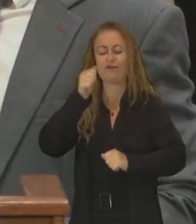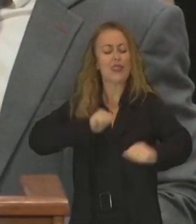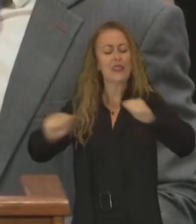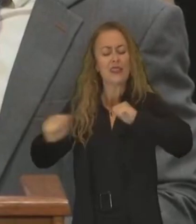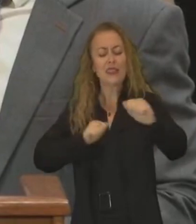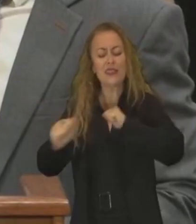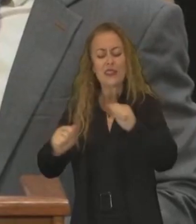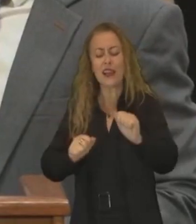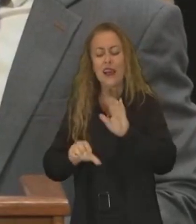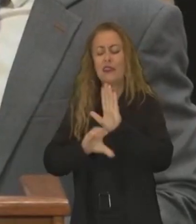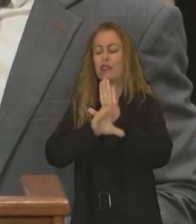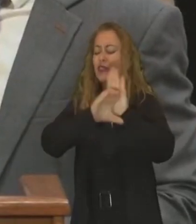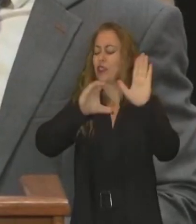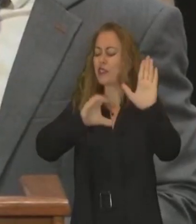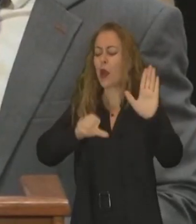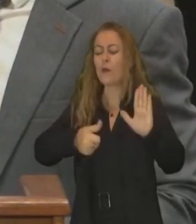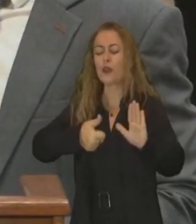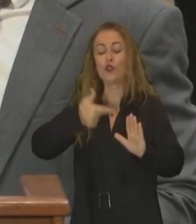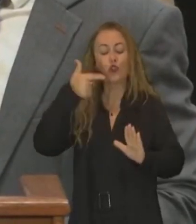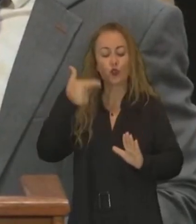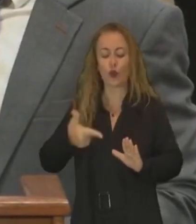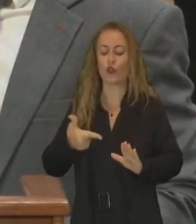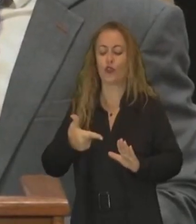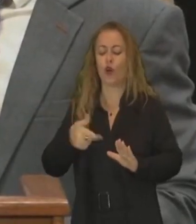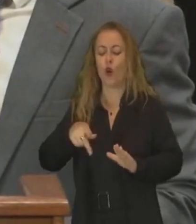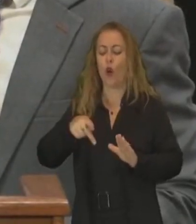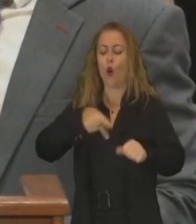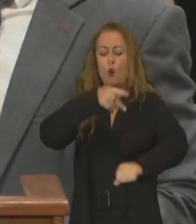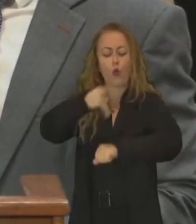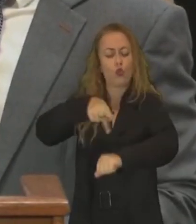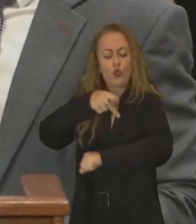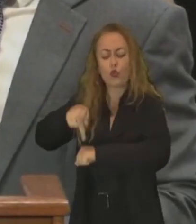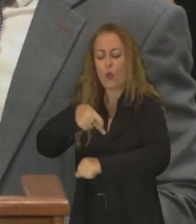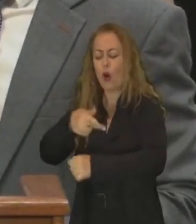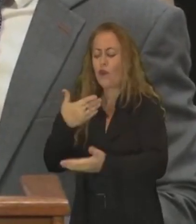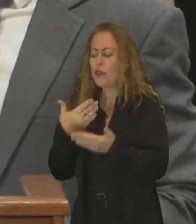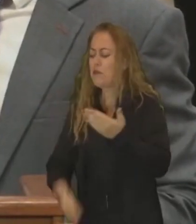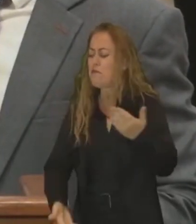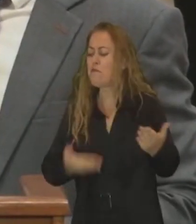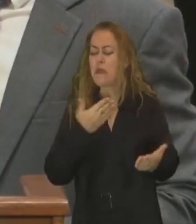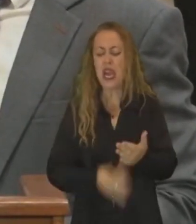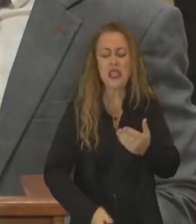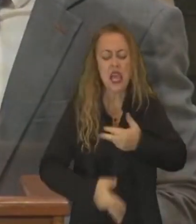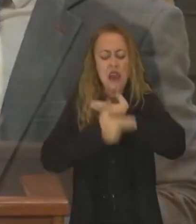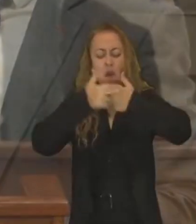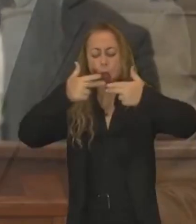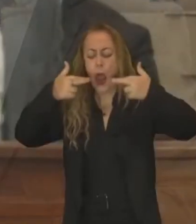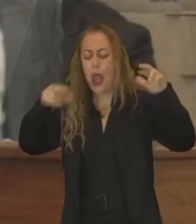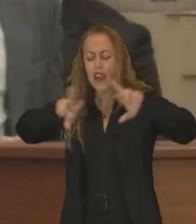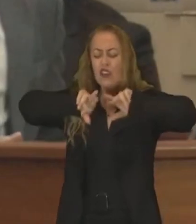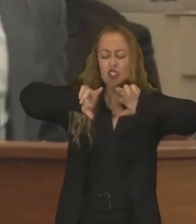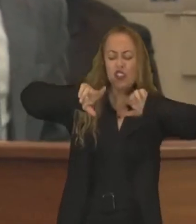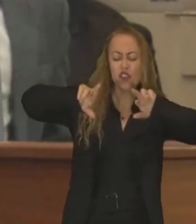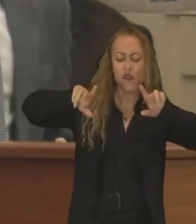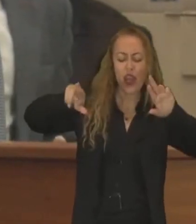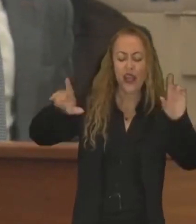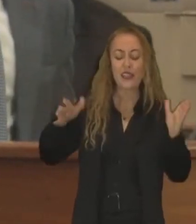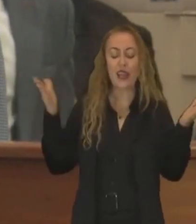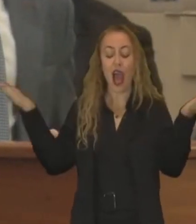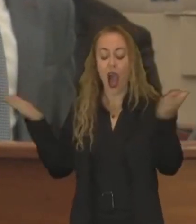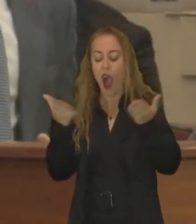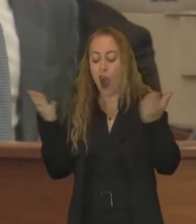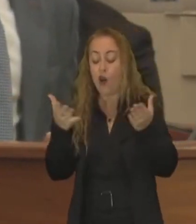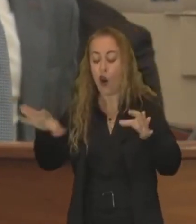se perderam, Senhor, nas suas línguas, nos seus pecados, eles foram reunidos em Cristo Jesus em